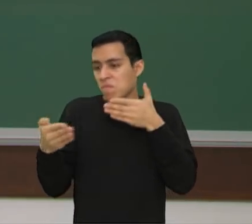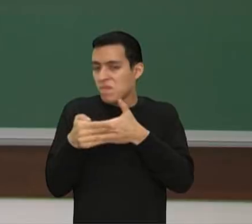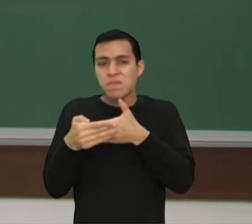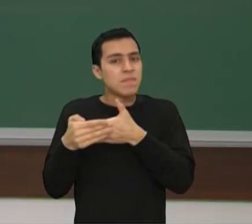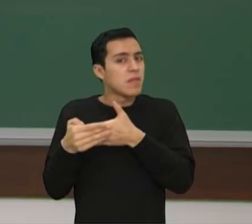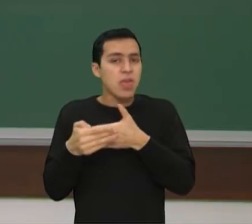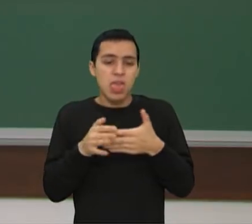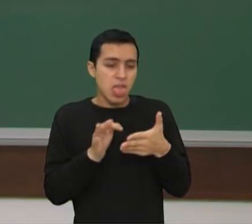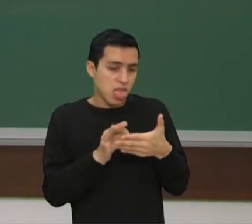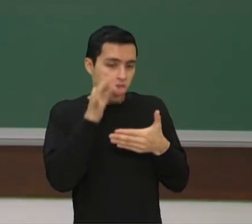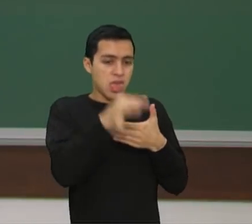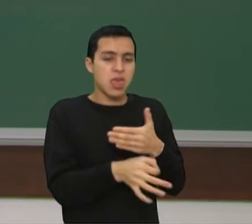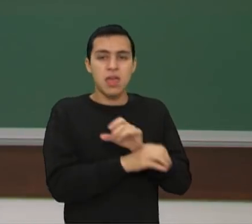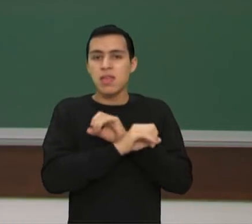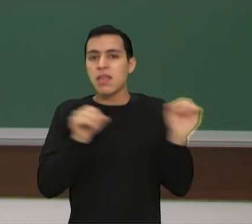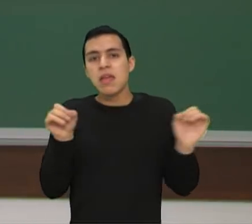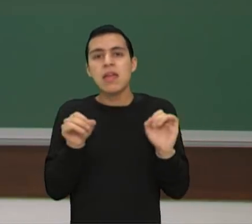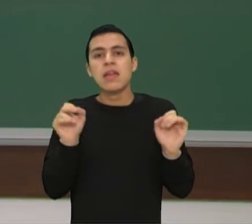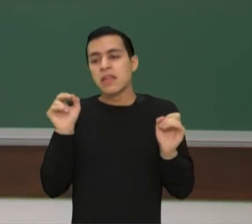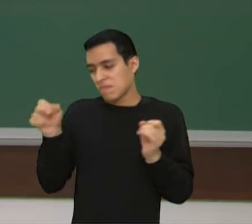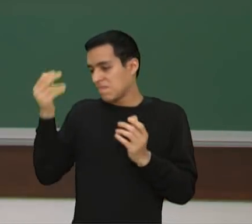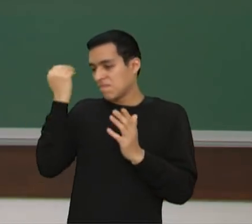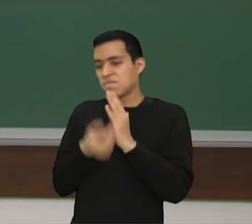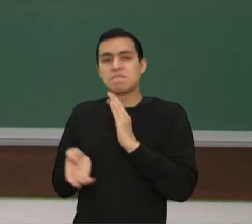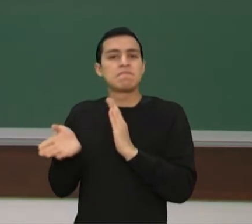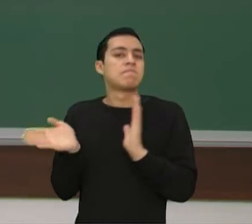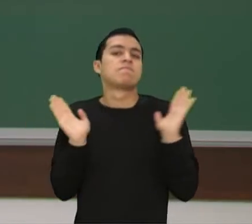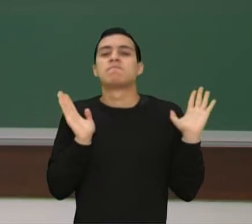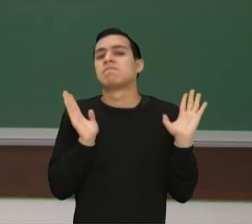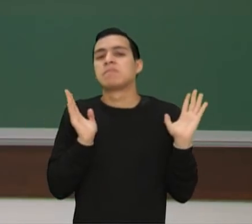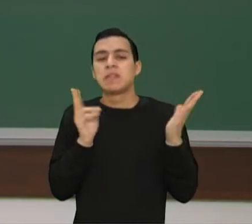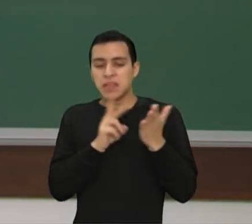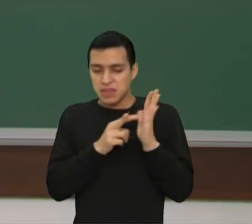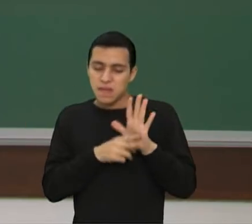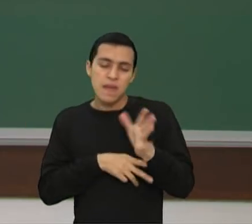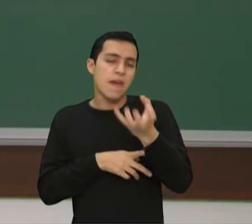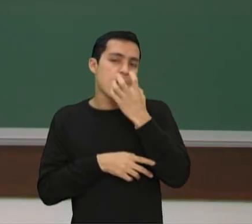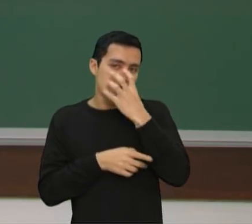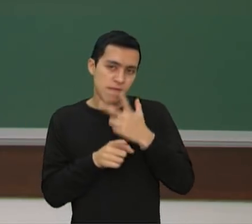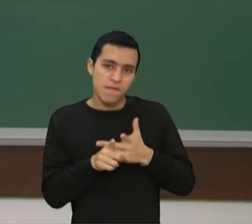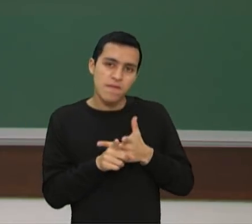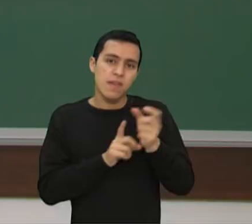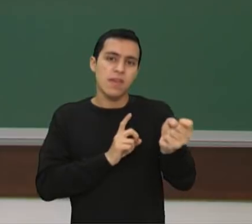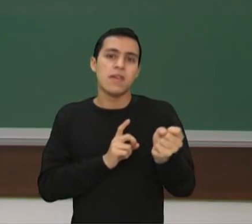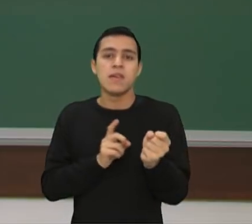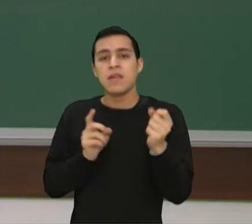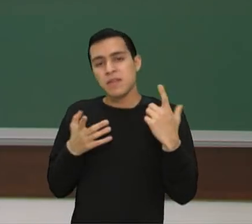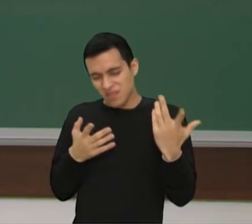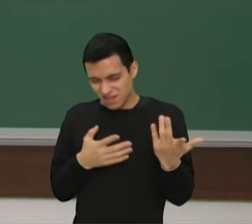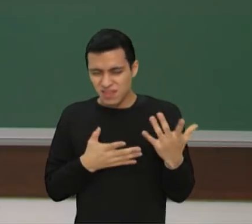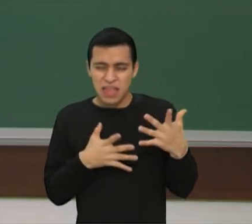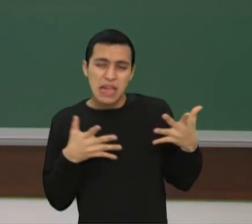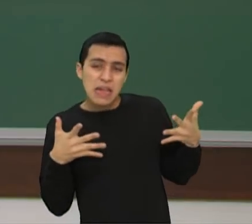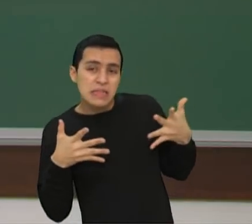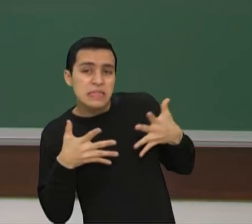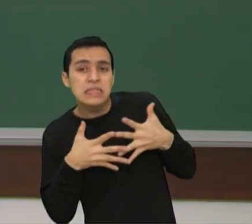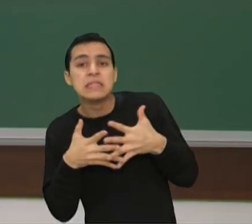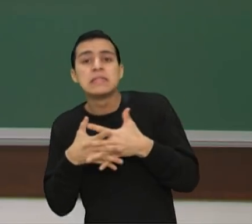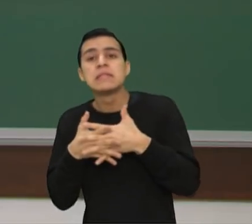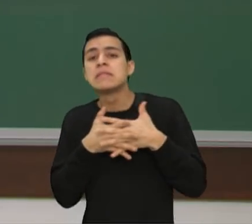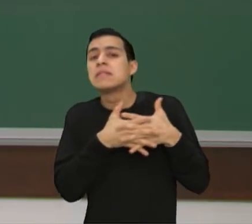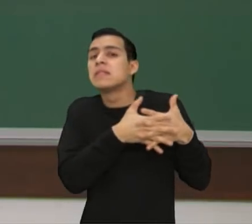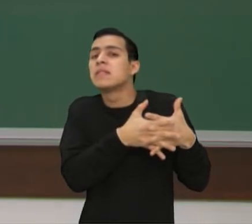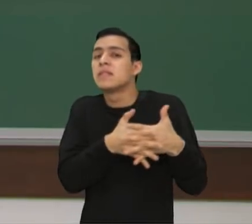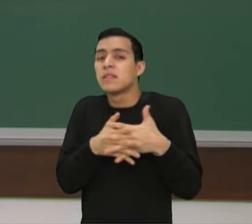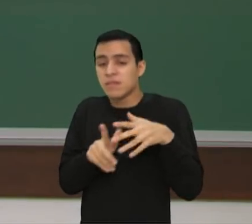ela não consiga pular por cima de outra peça, então significa que os cachorros venceram ali. Então o complicado é porque sempre quando